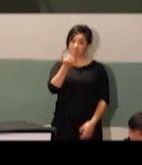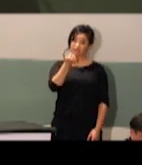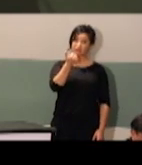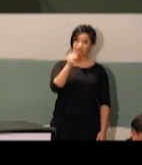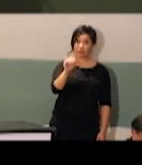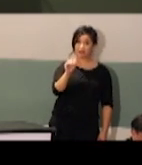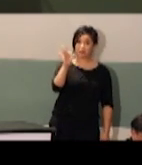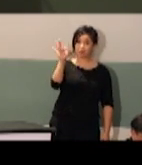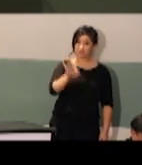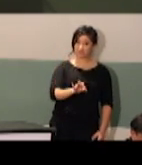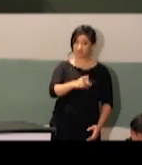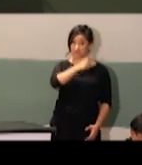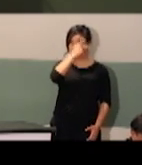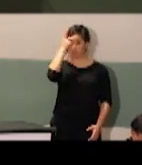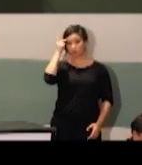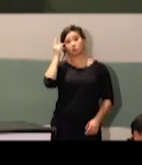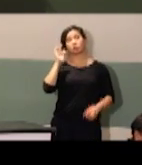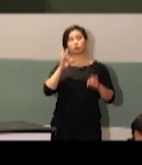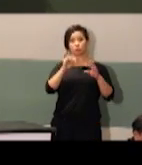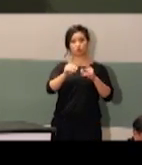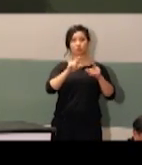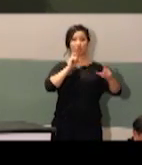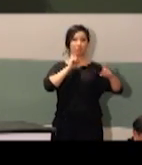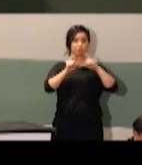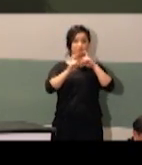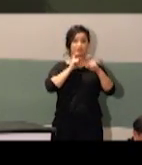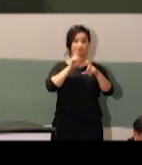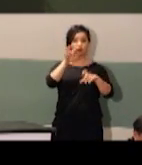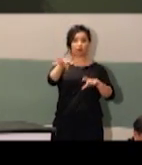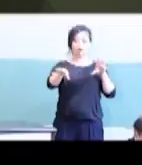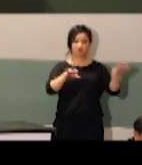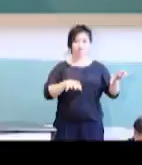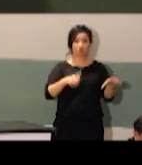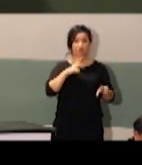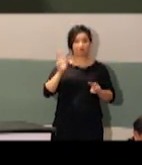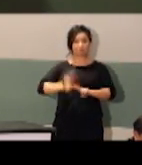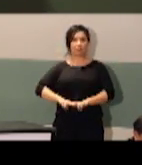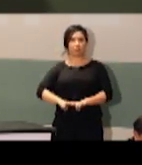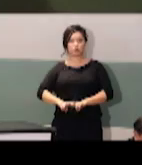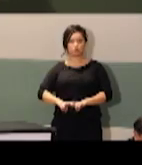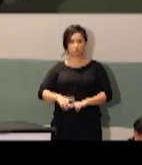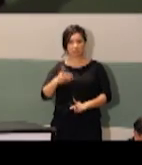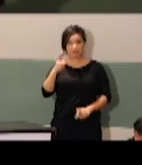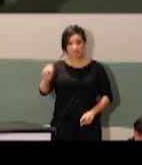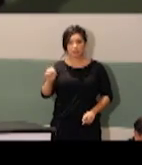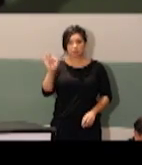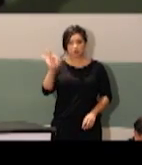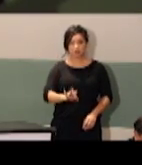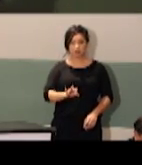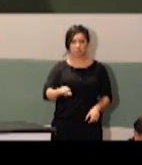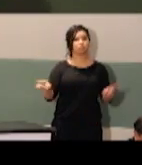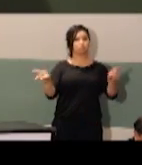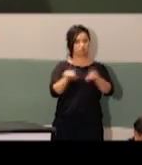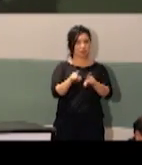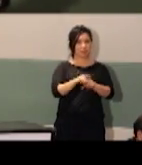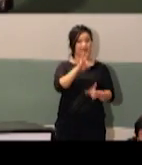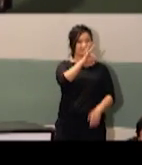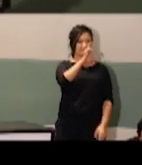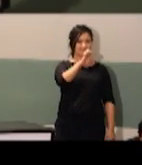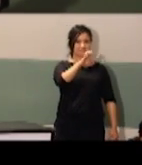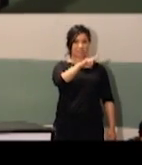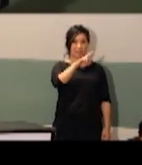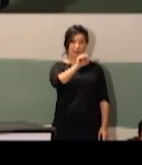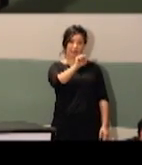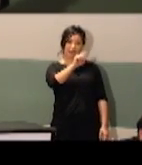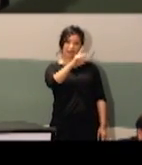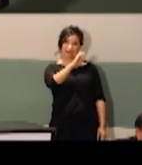administradores regionais presos esse ano. Da mesma forma, a Terra Cap, que é a nossa Casa da Moeda, também